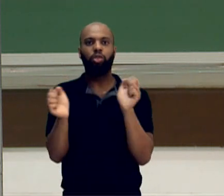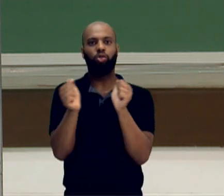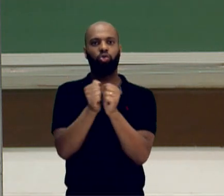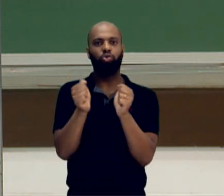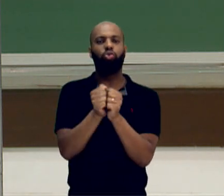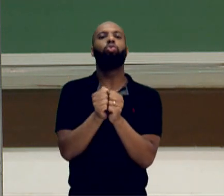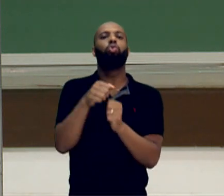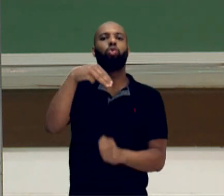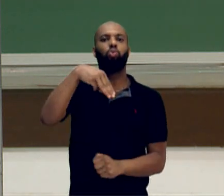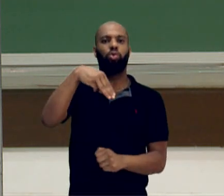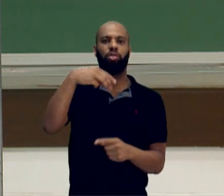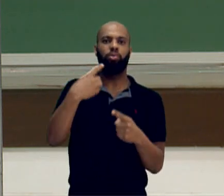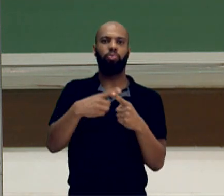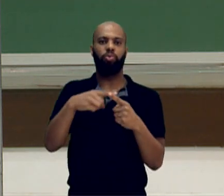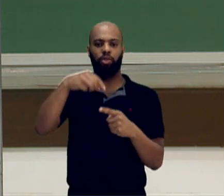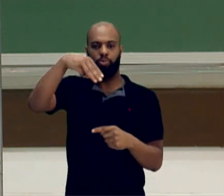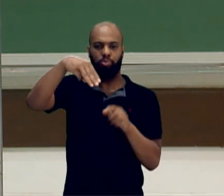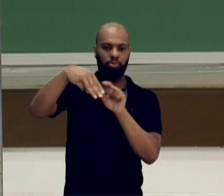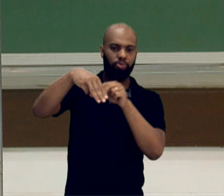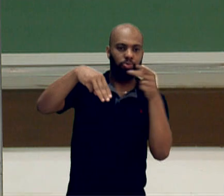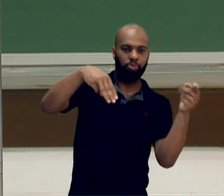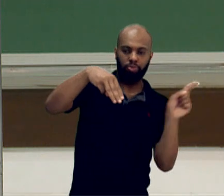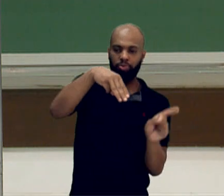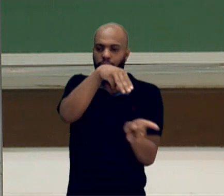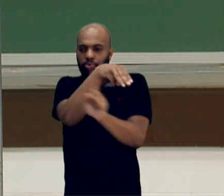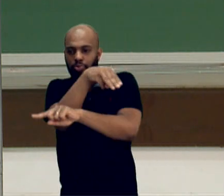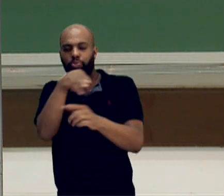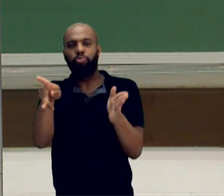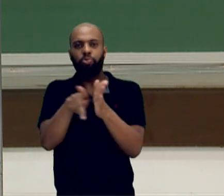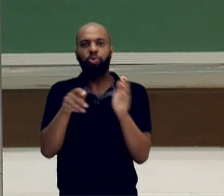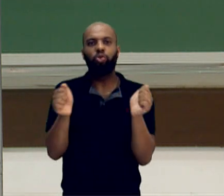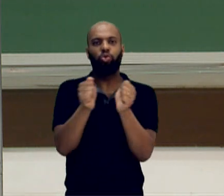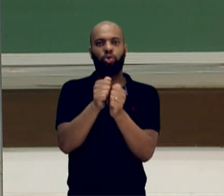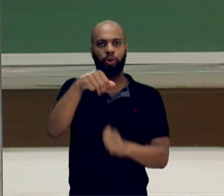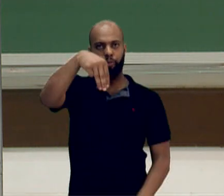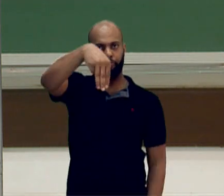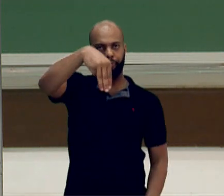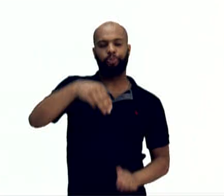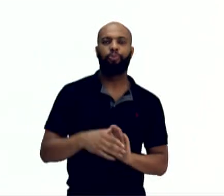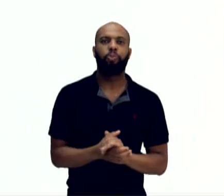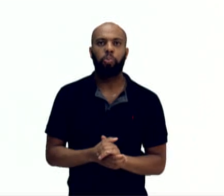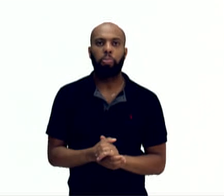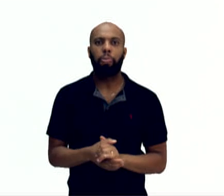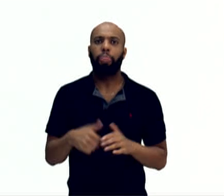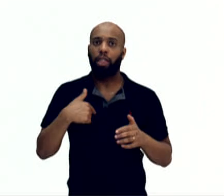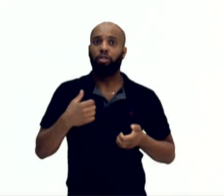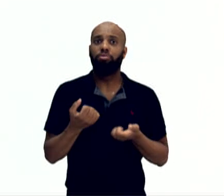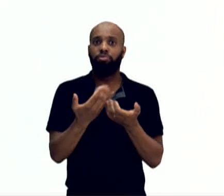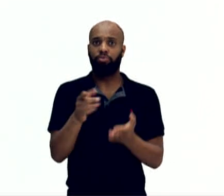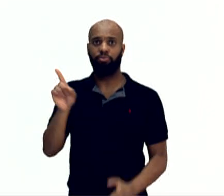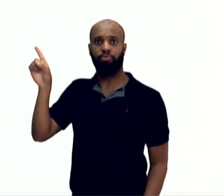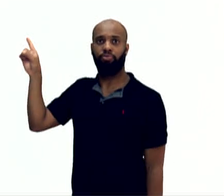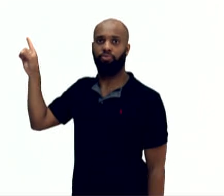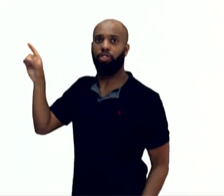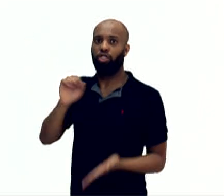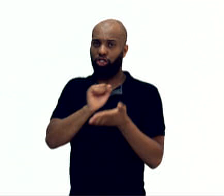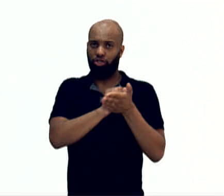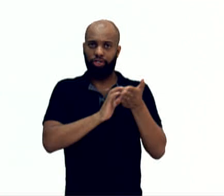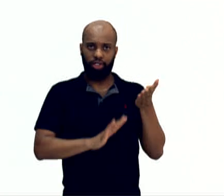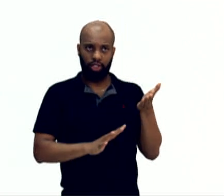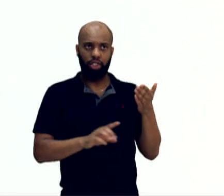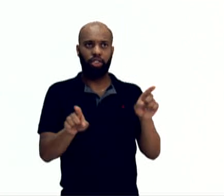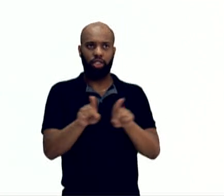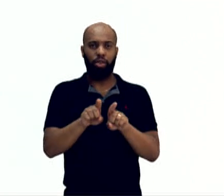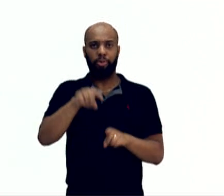fala em múltiplos e submúltiplos do metro. Muito bem? E eu deixei esse exercício e